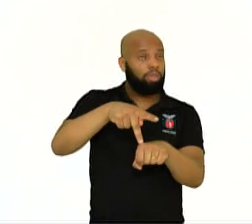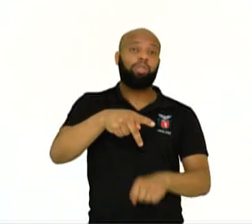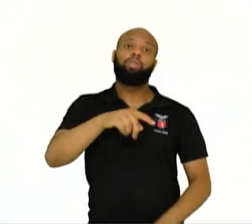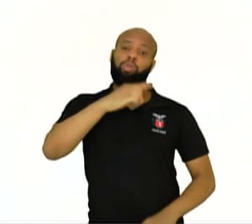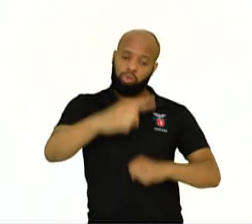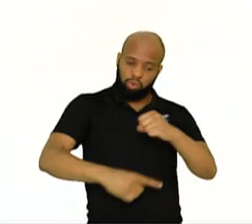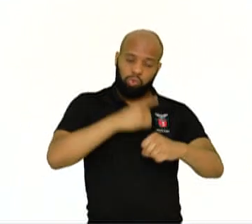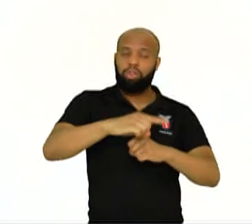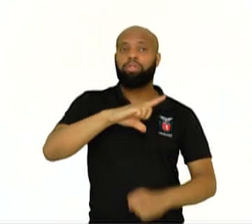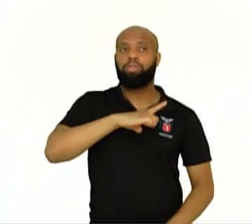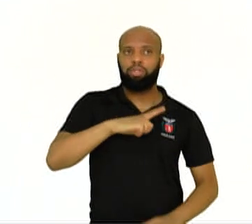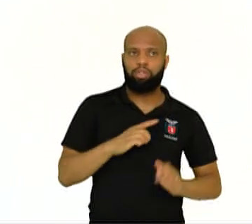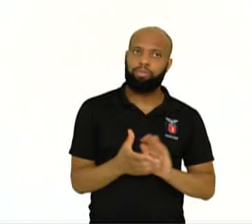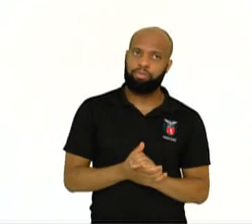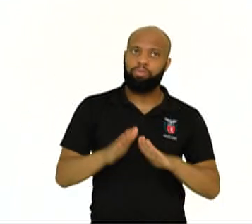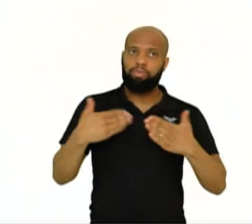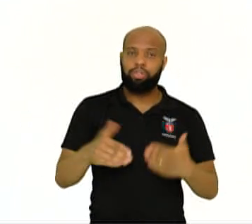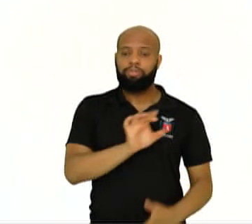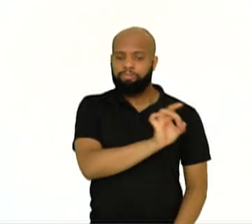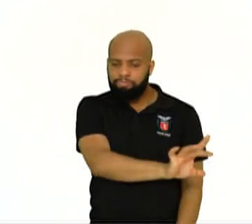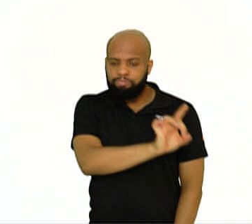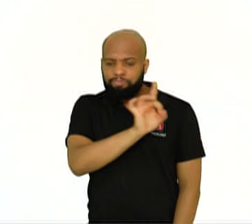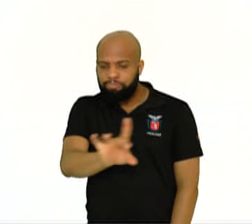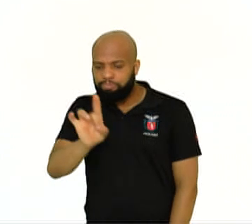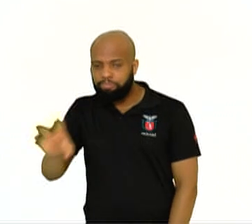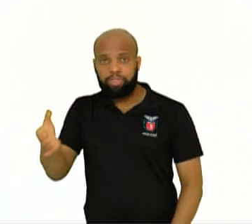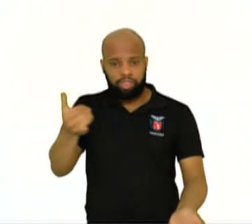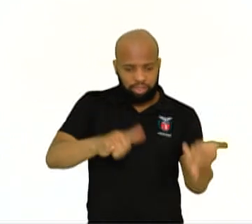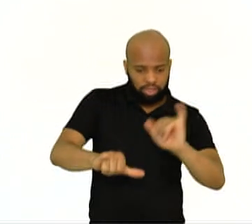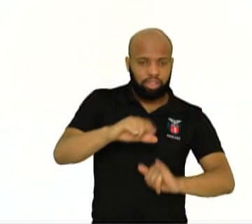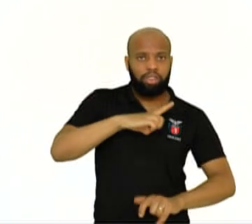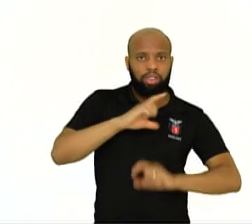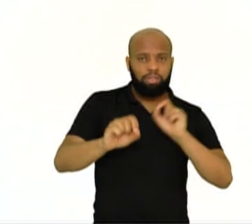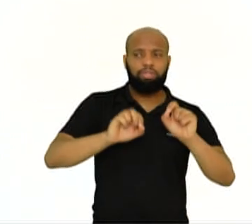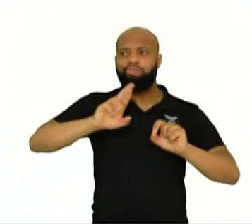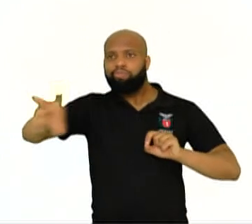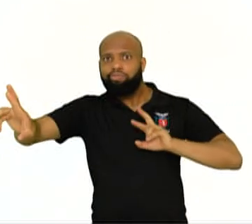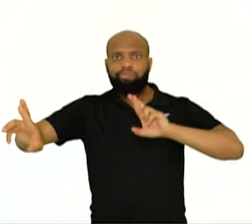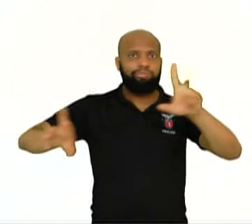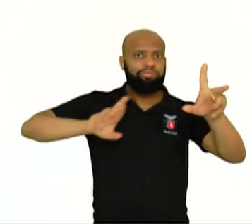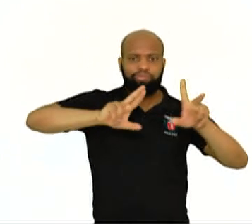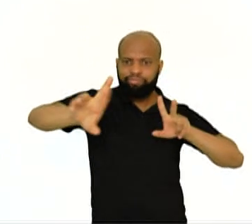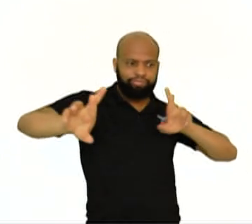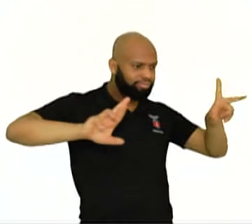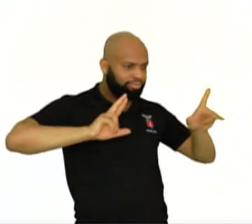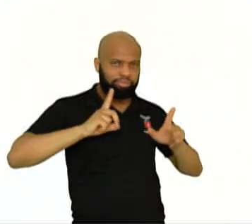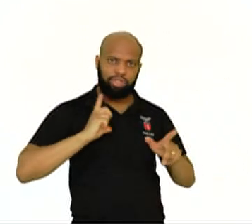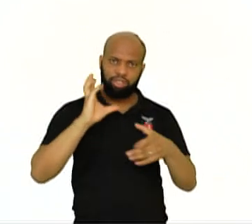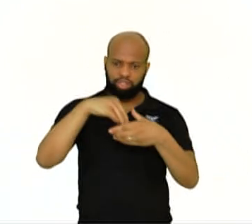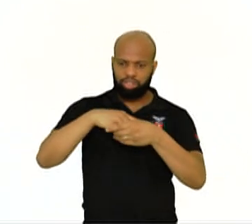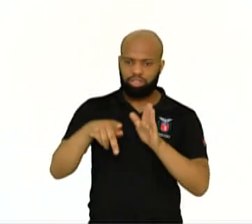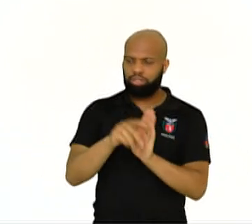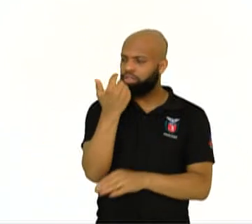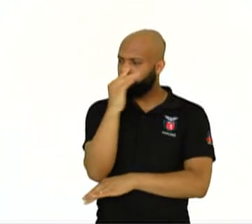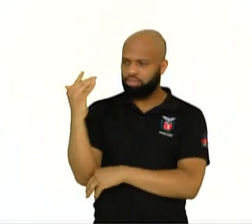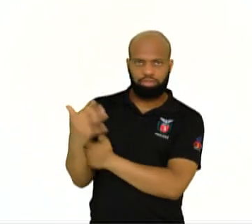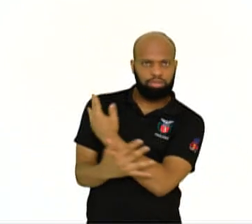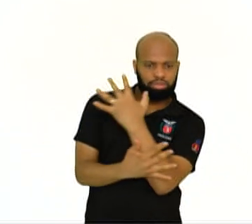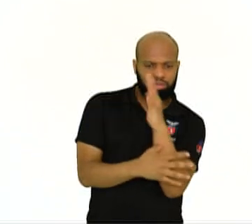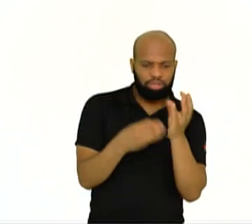apresentar. Então, cada elemento químico é diferente da natureza. E como que eu